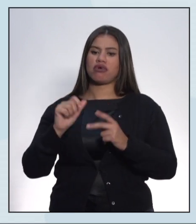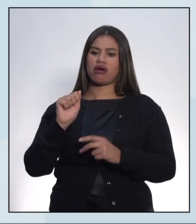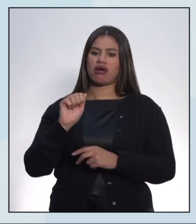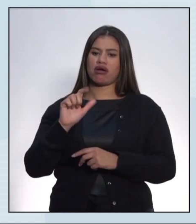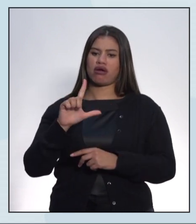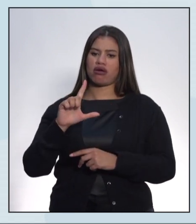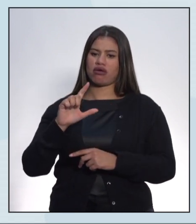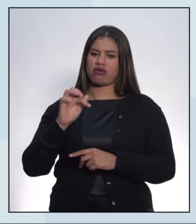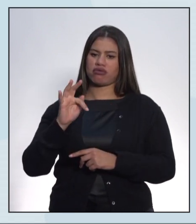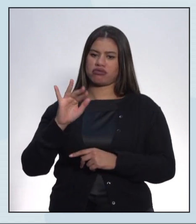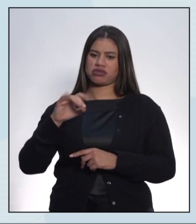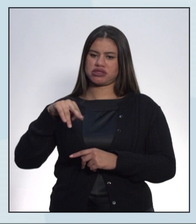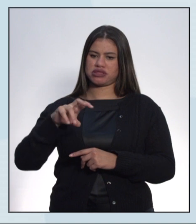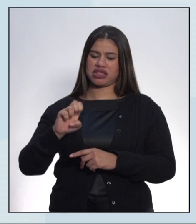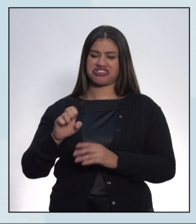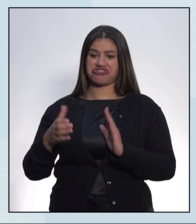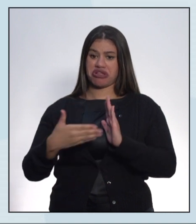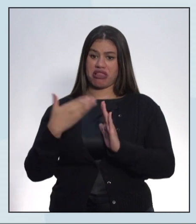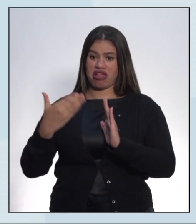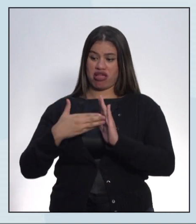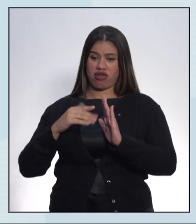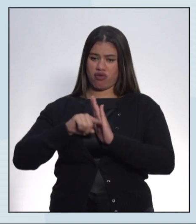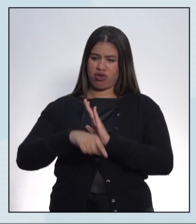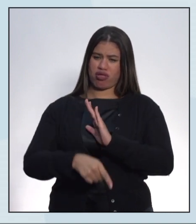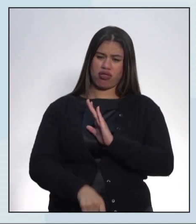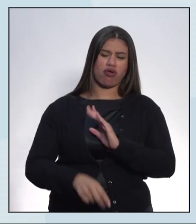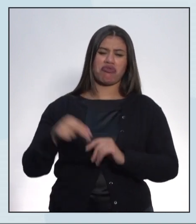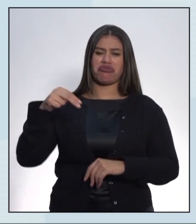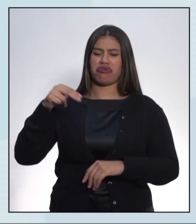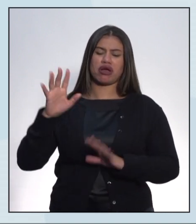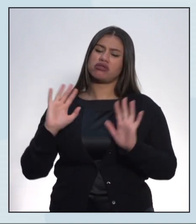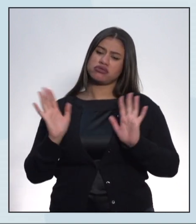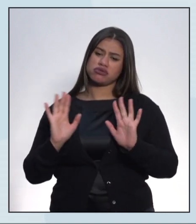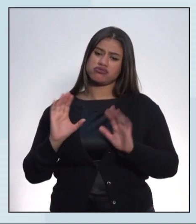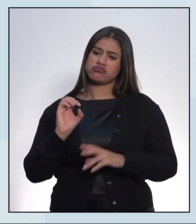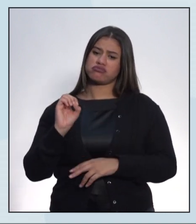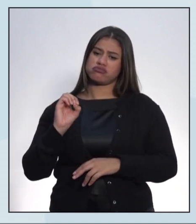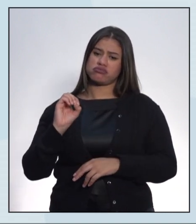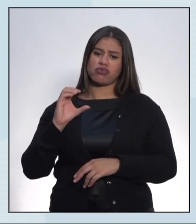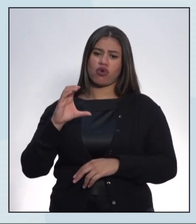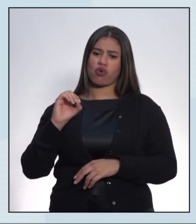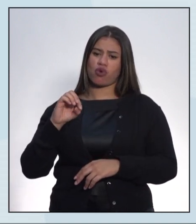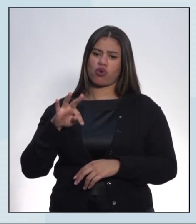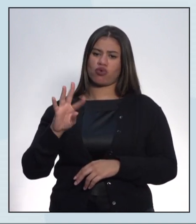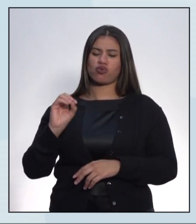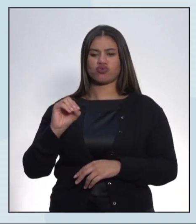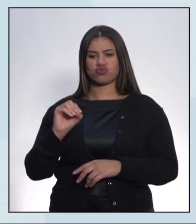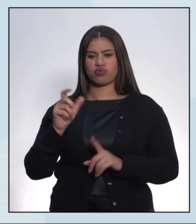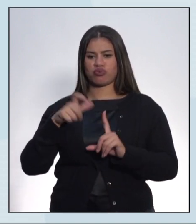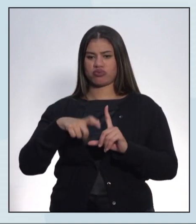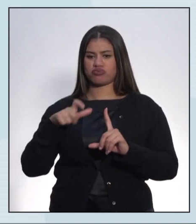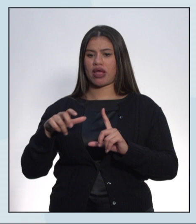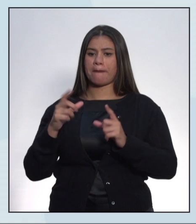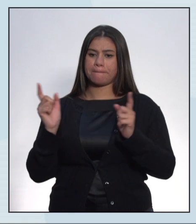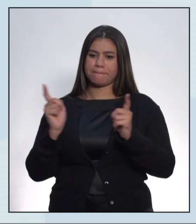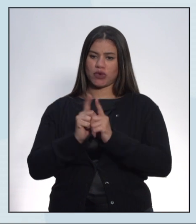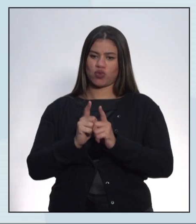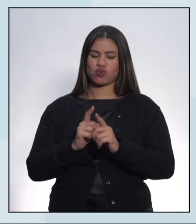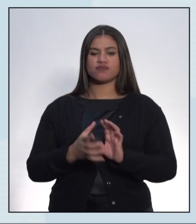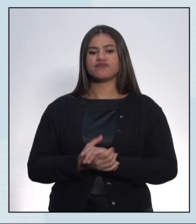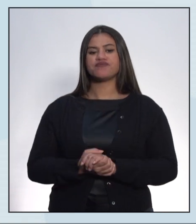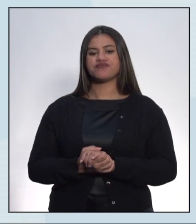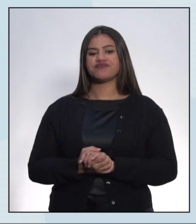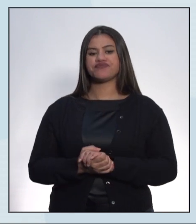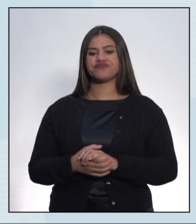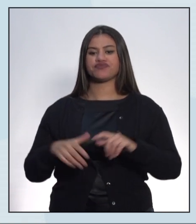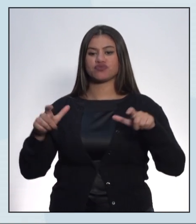de uma obra enorme, um livro grande, um romance, né, uma novela. É um conto. Poucos personagens. Num conto, o